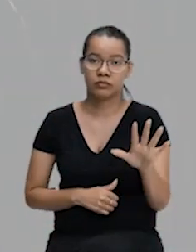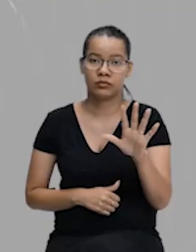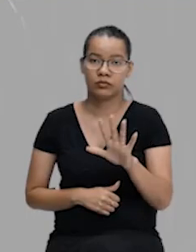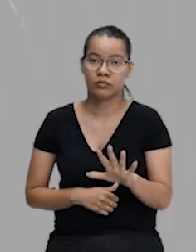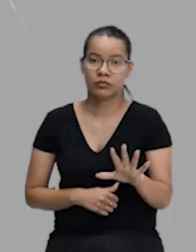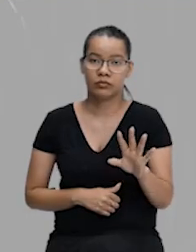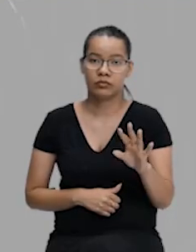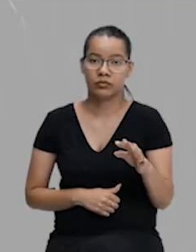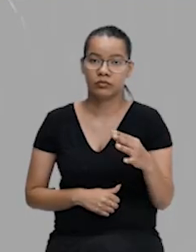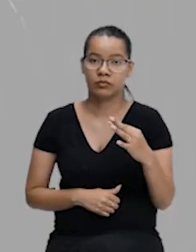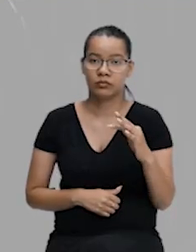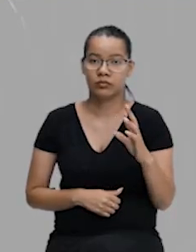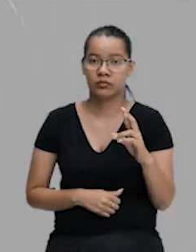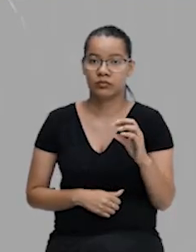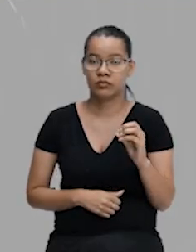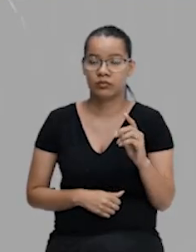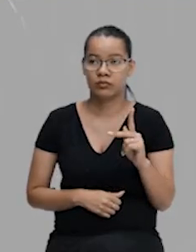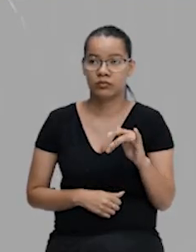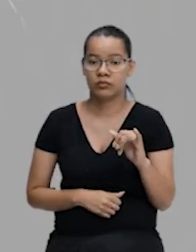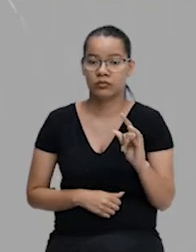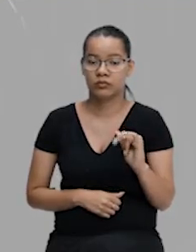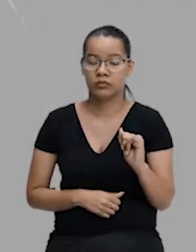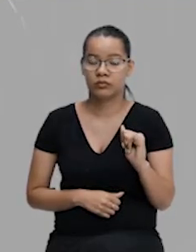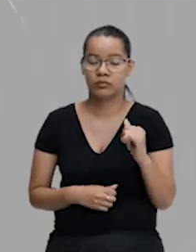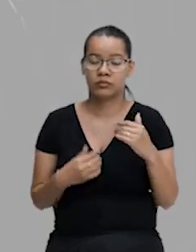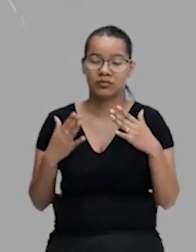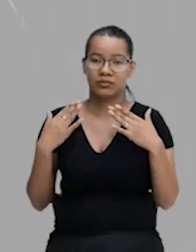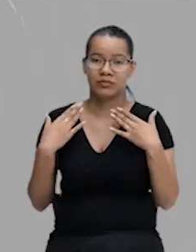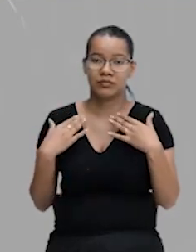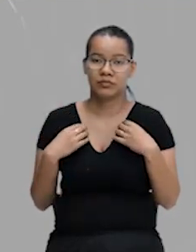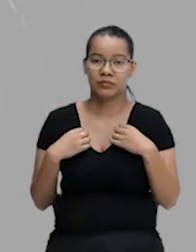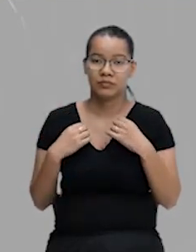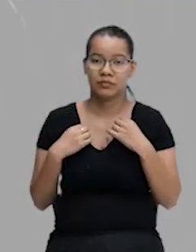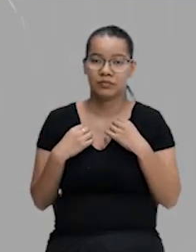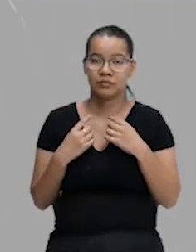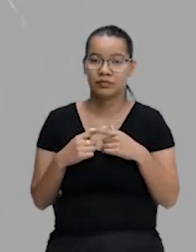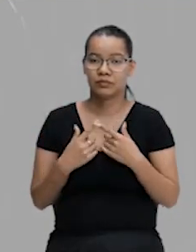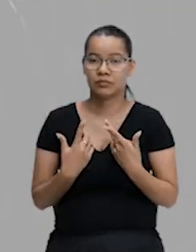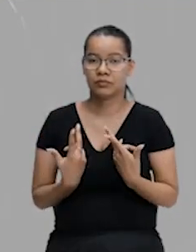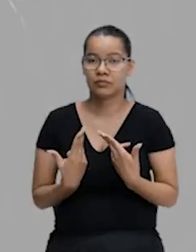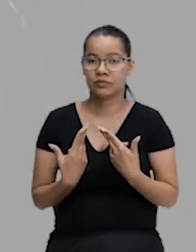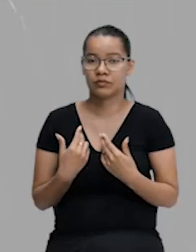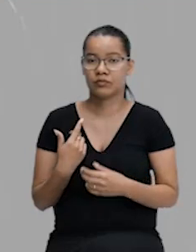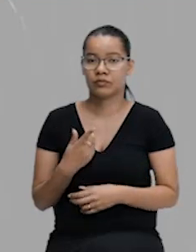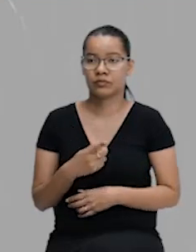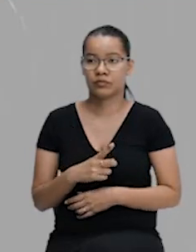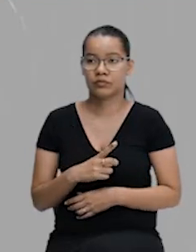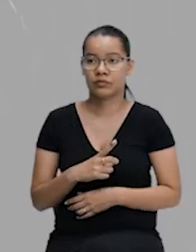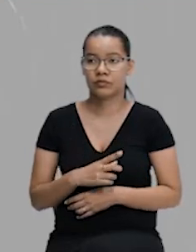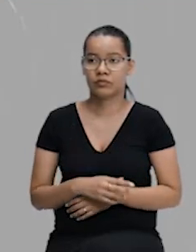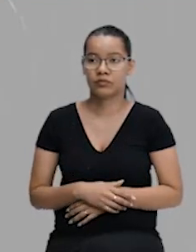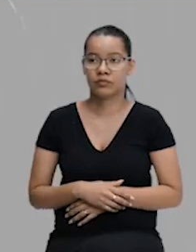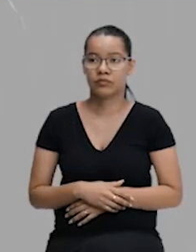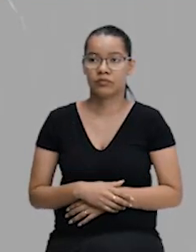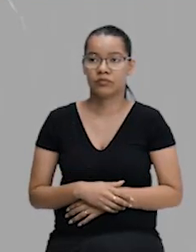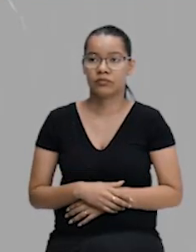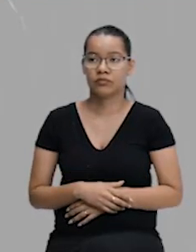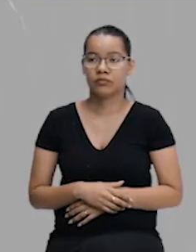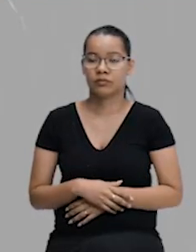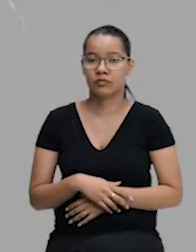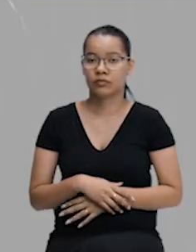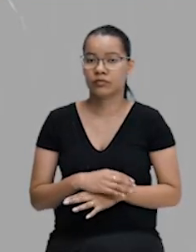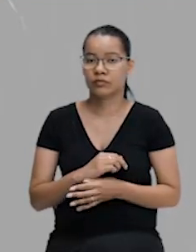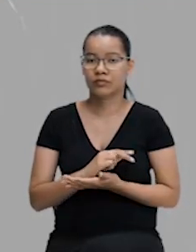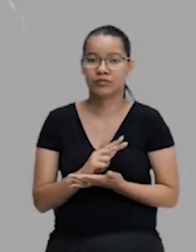parte tropical, muito quente. Mas mesmo assim nós temos muitos biscoitos, sorvetes,